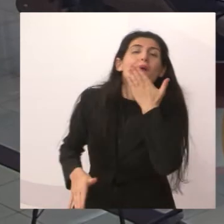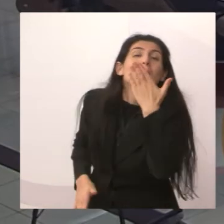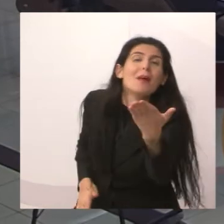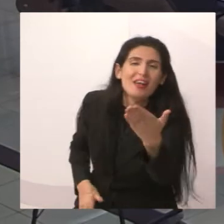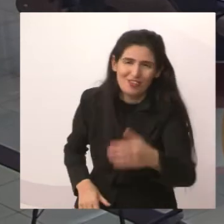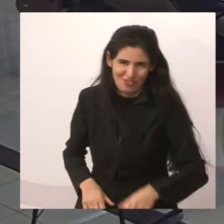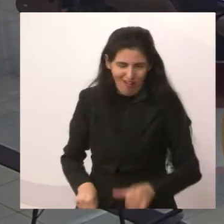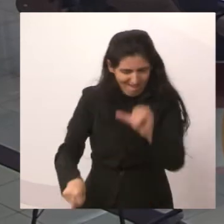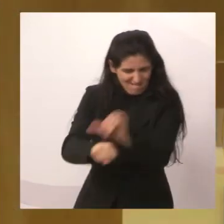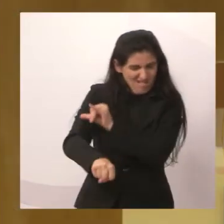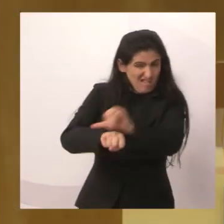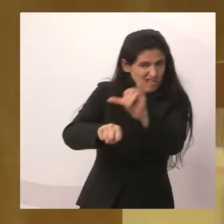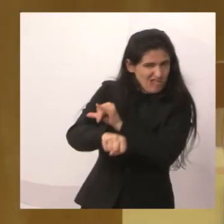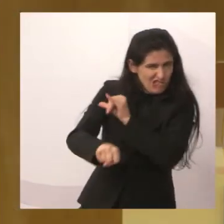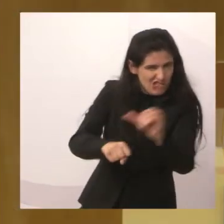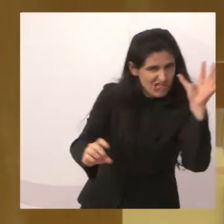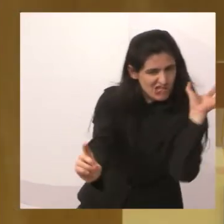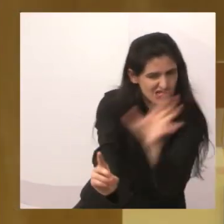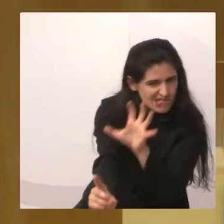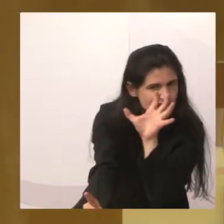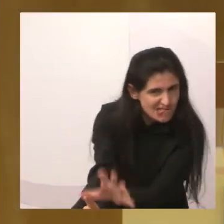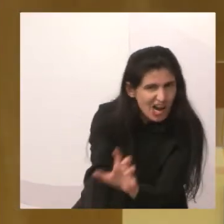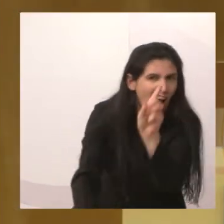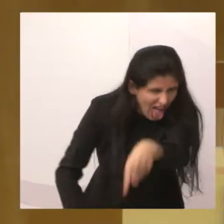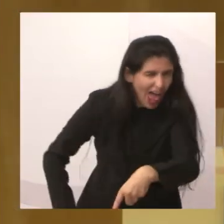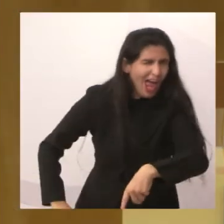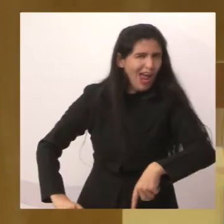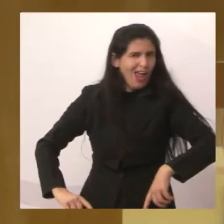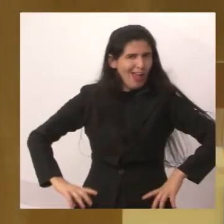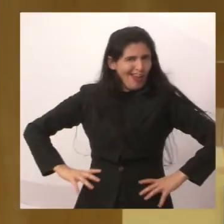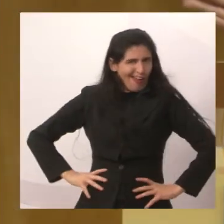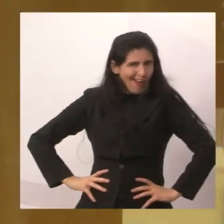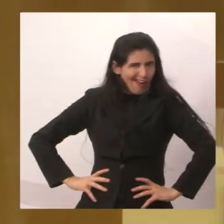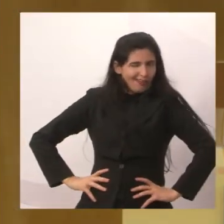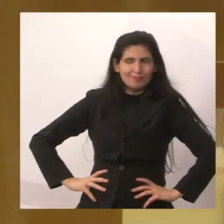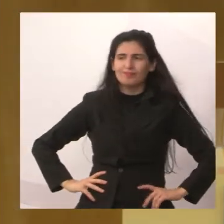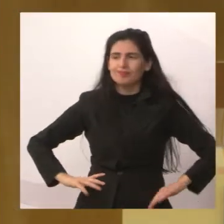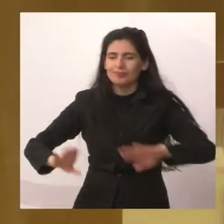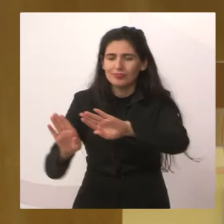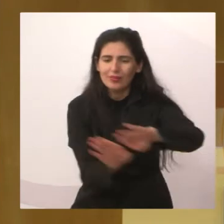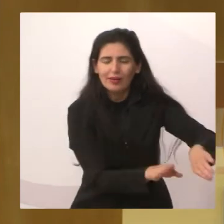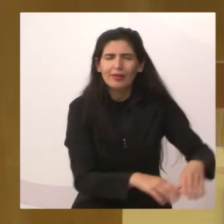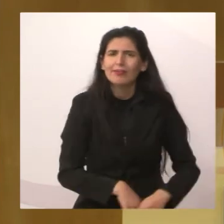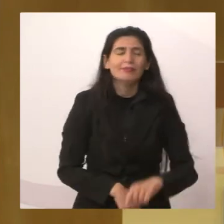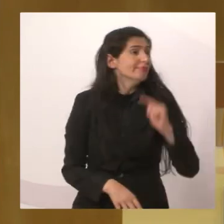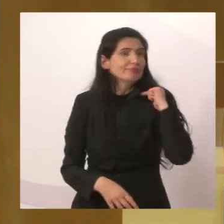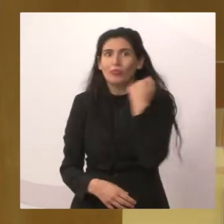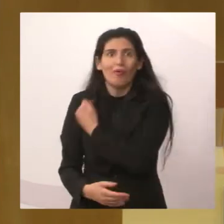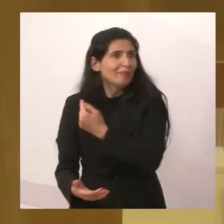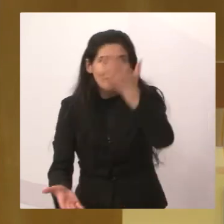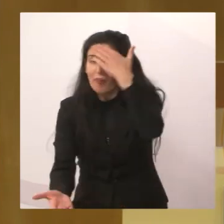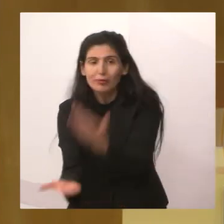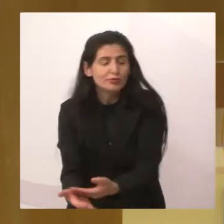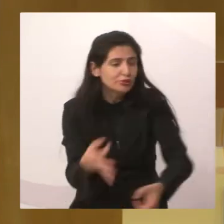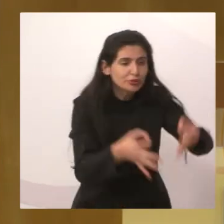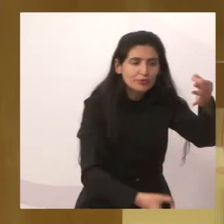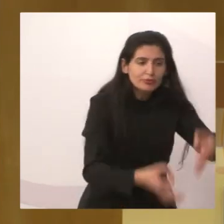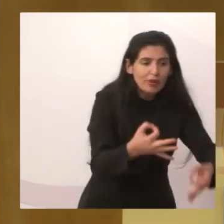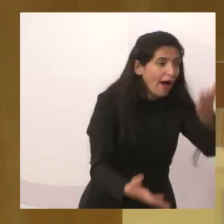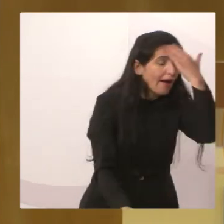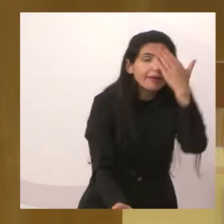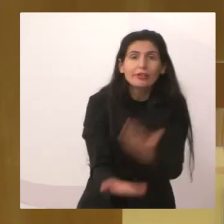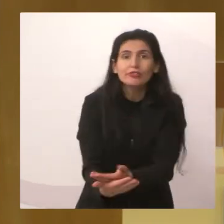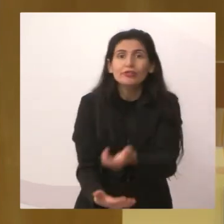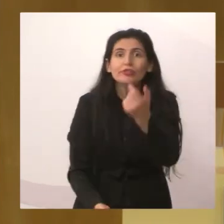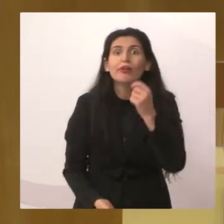Lá. E muitas vezes a gente fica indeciso, né? Porque se a gente não confiar na justiça, a gente vai confiar em quem? E hoje nós estamos vendo